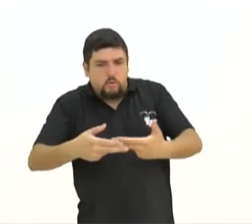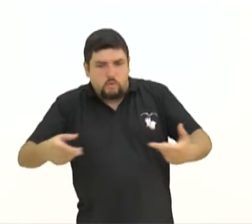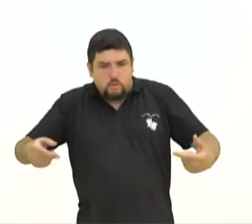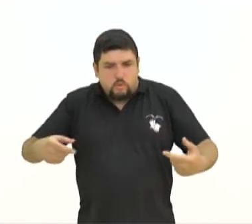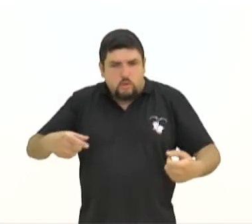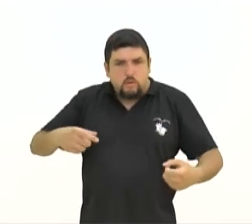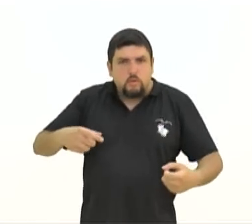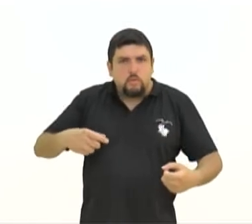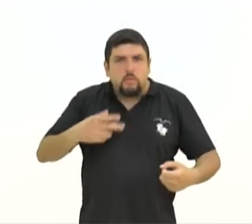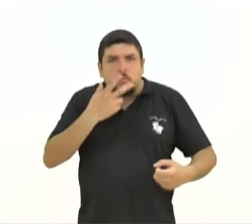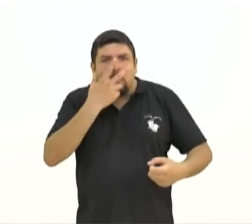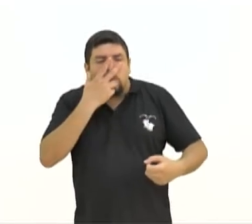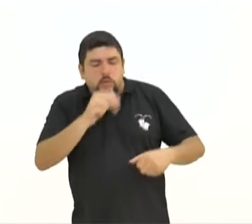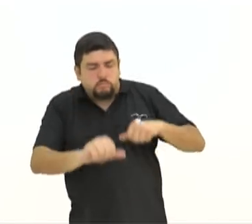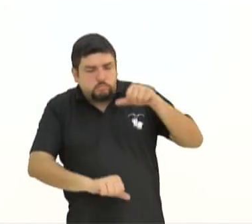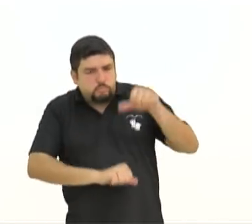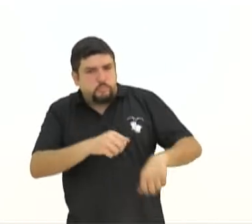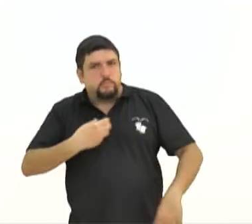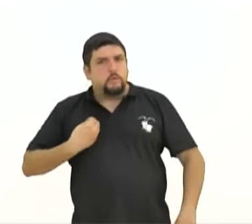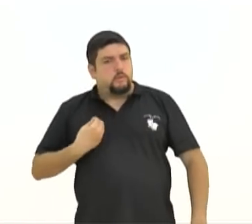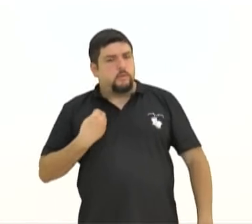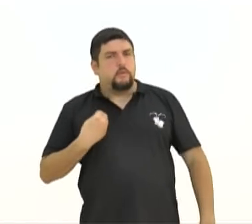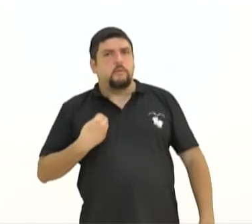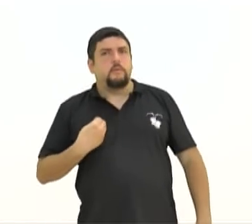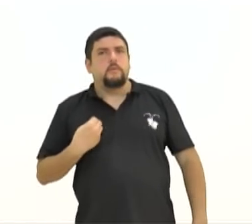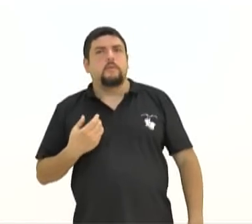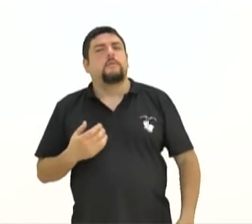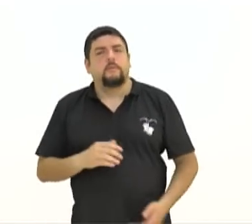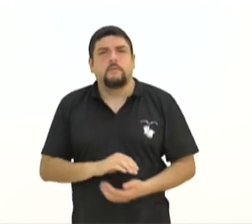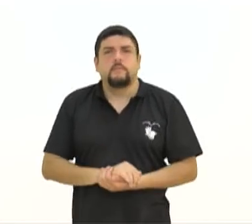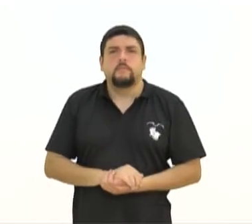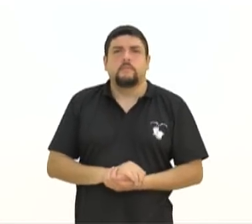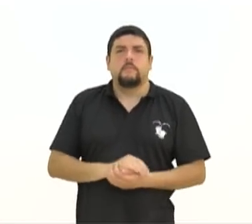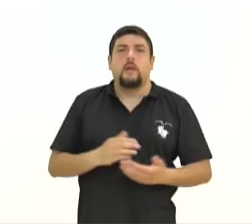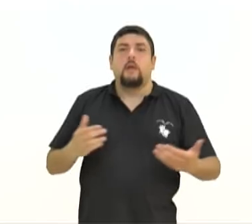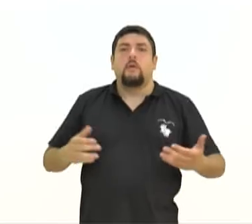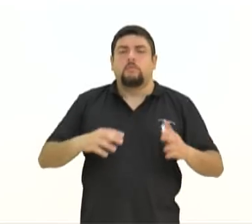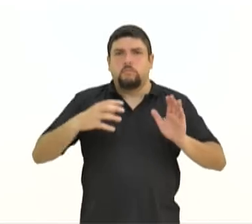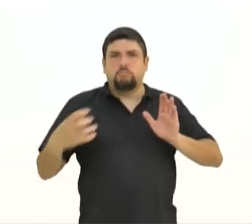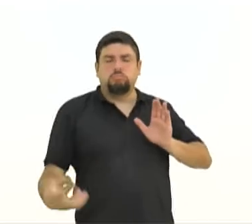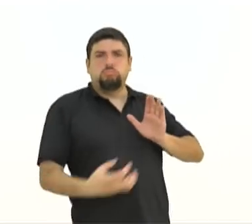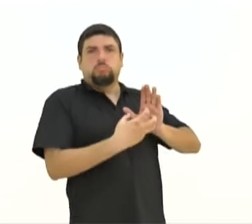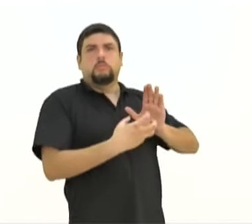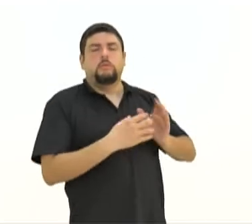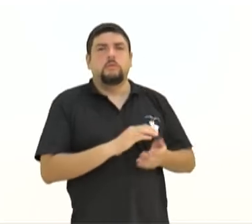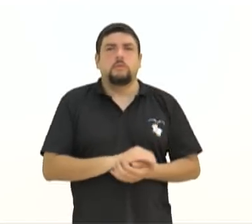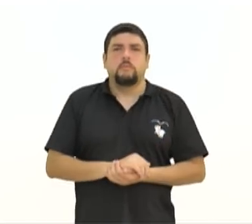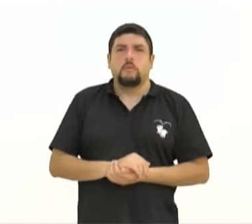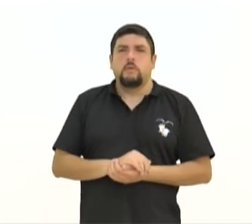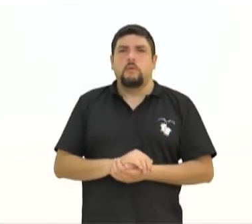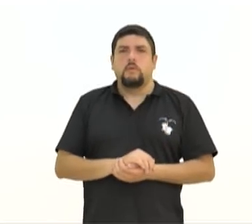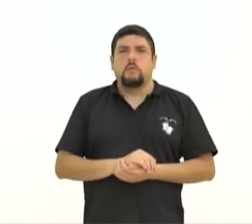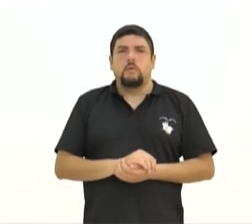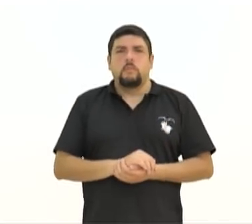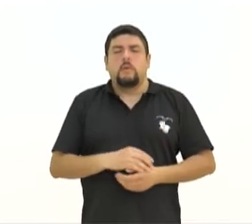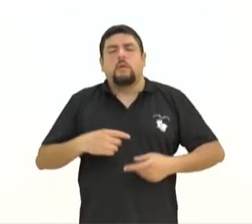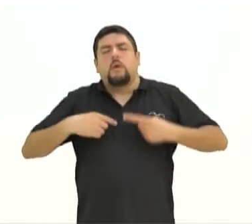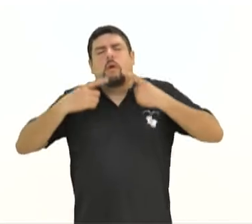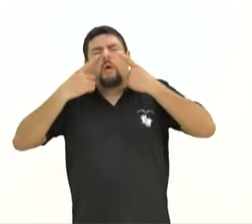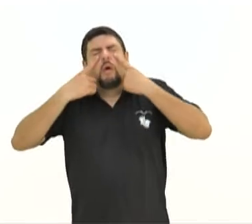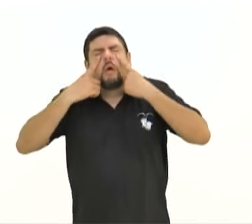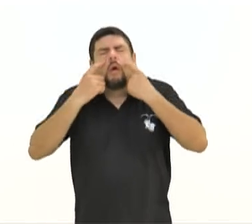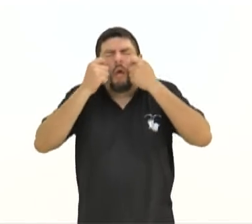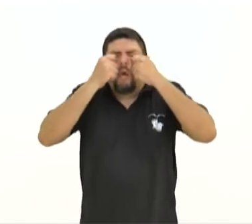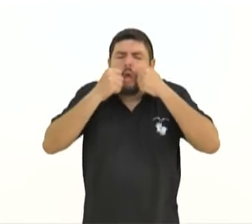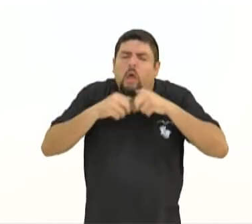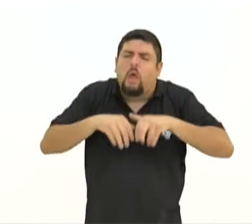a personificação, certo? E agora, vamos ver a hipérbole? Observem a frase, chorei um mar de